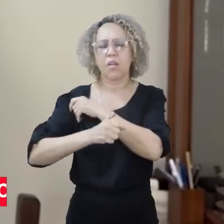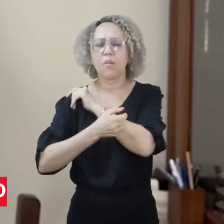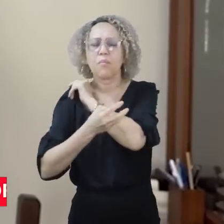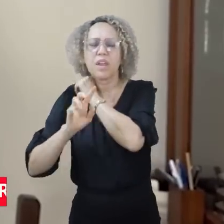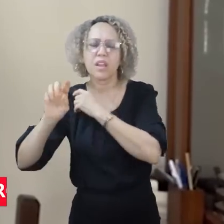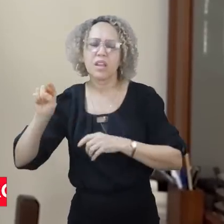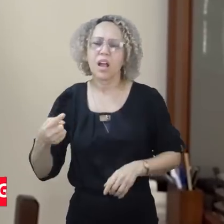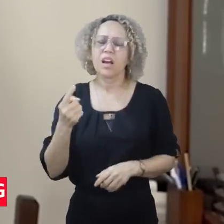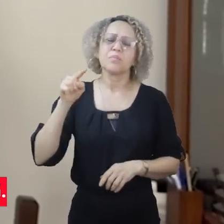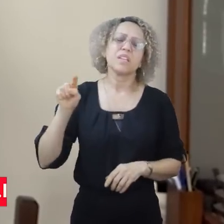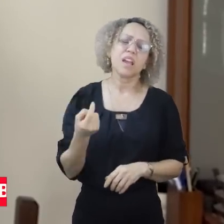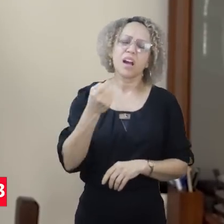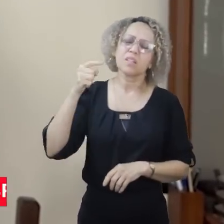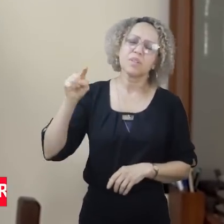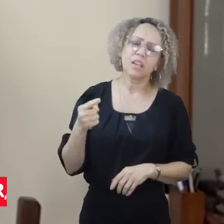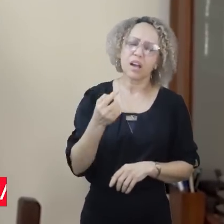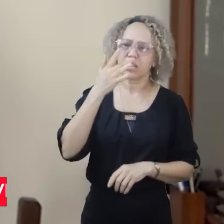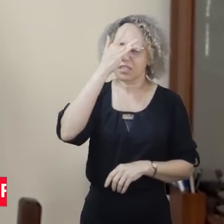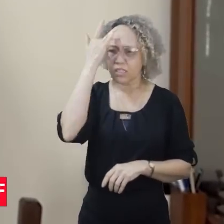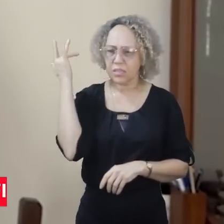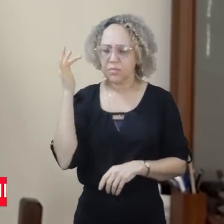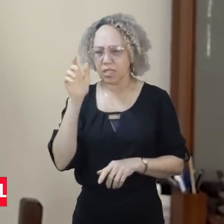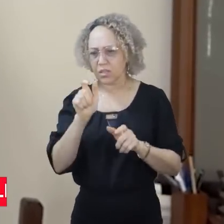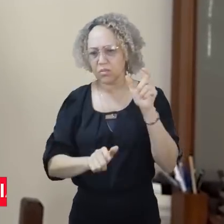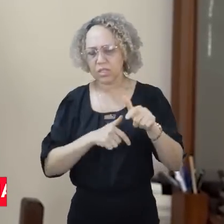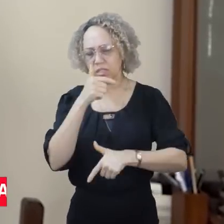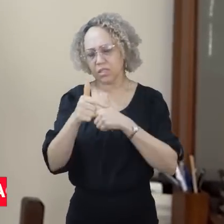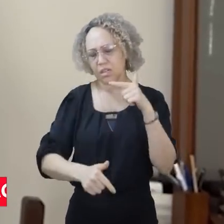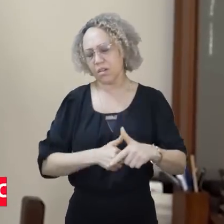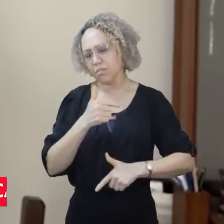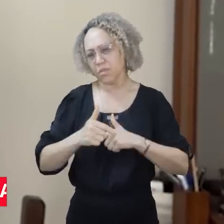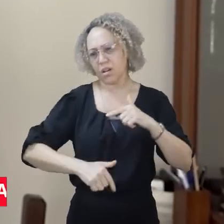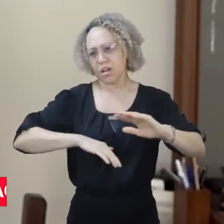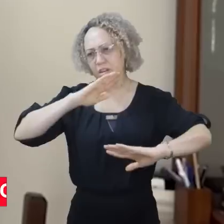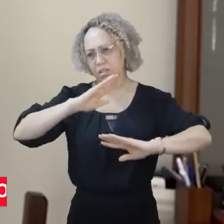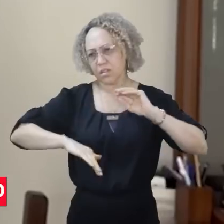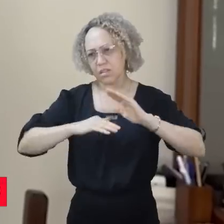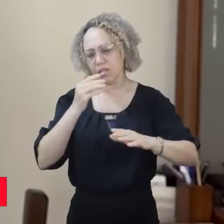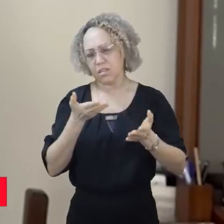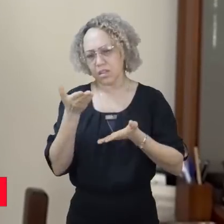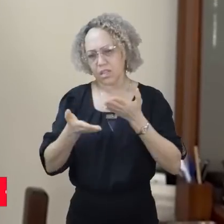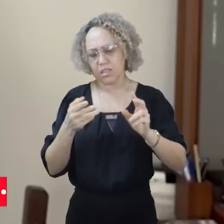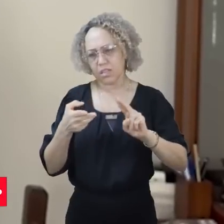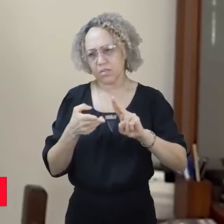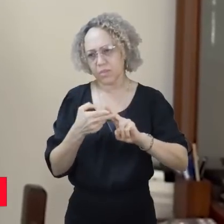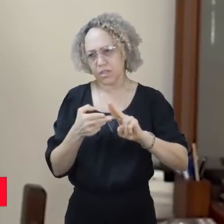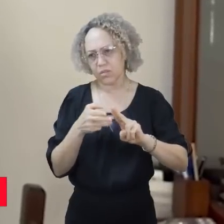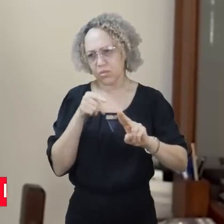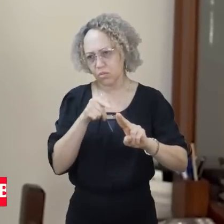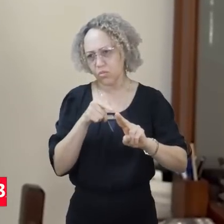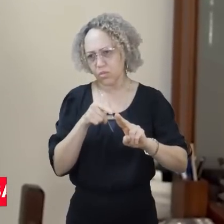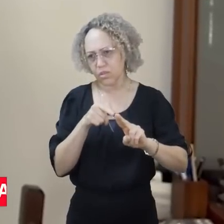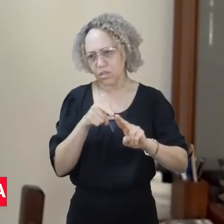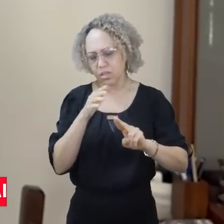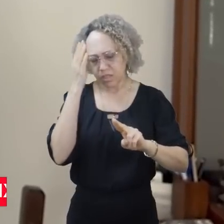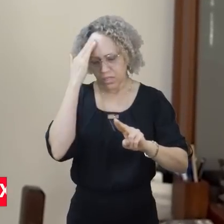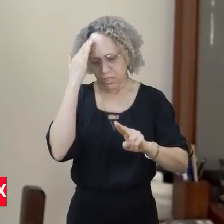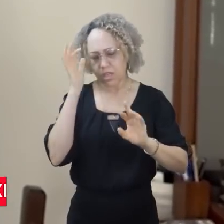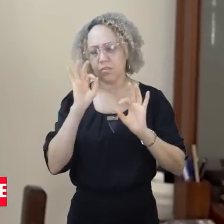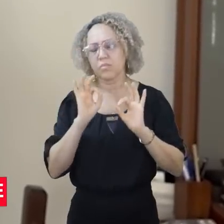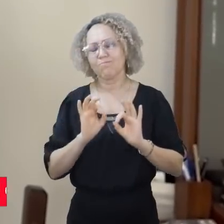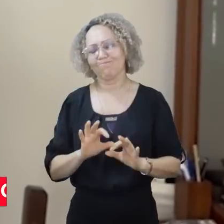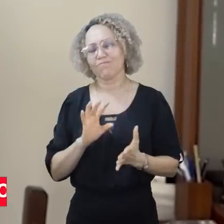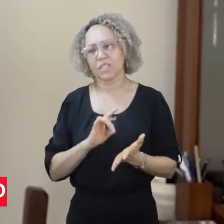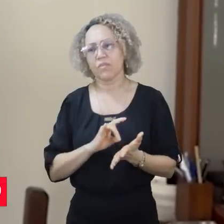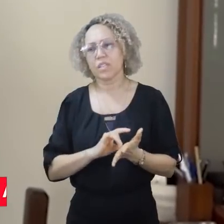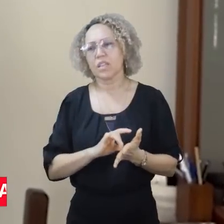milhares de funcionários, de trabalhadores e profissionais que atendem pelo SUS. Estes sabem, na verdade,